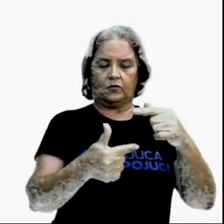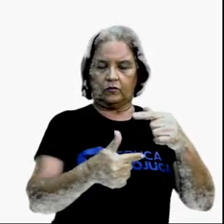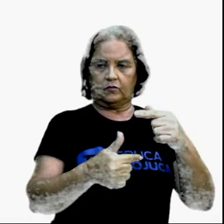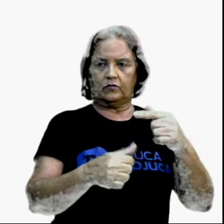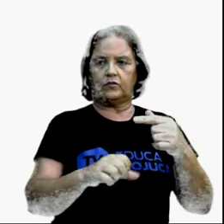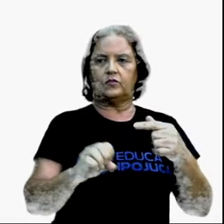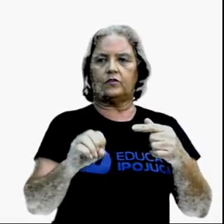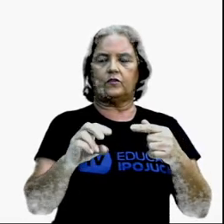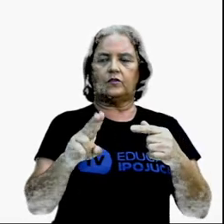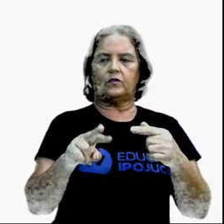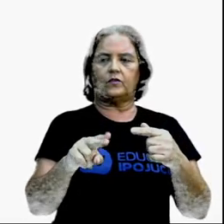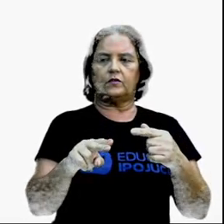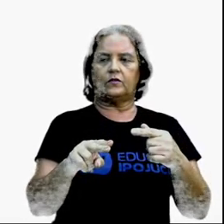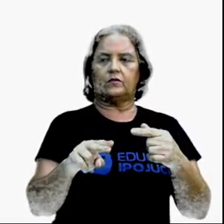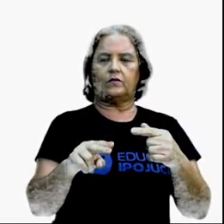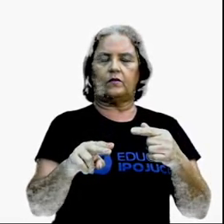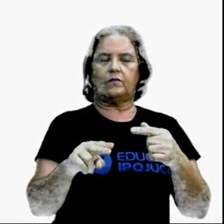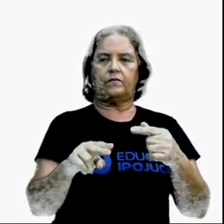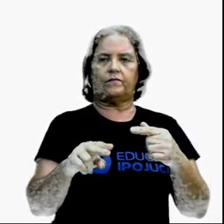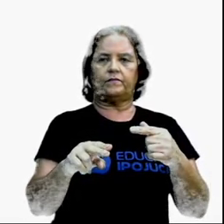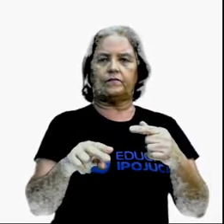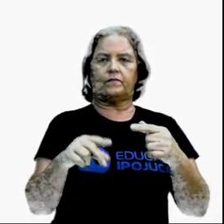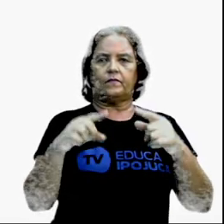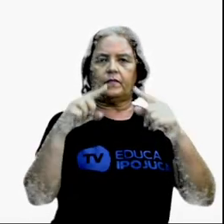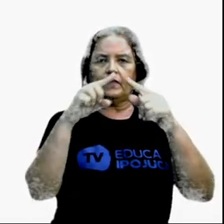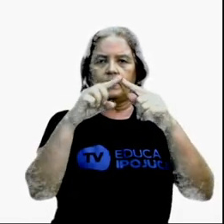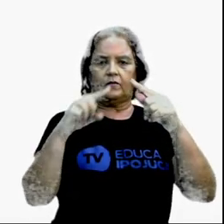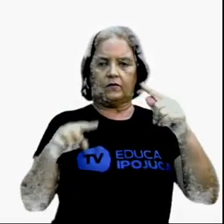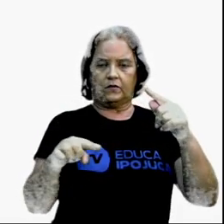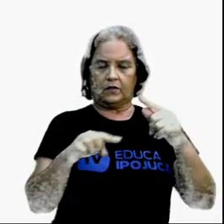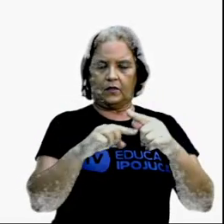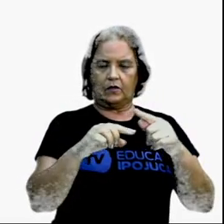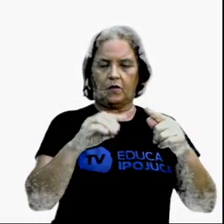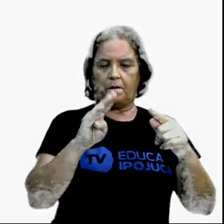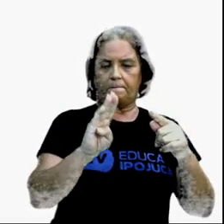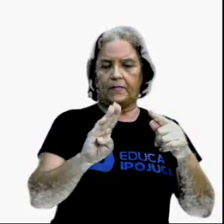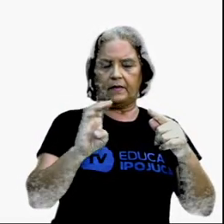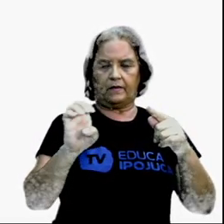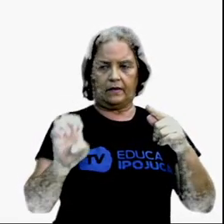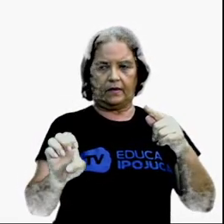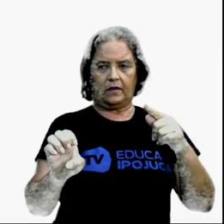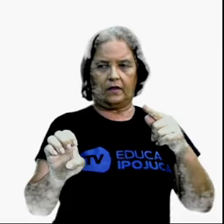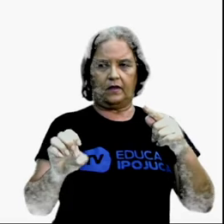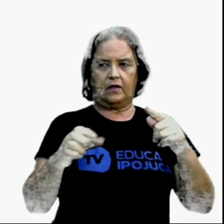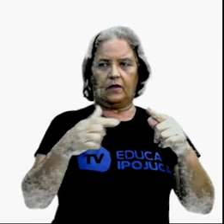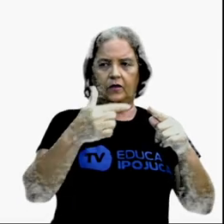como... Note que o lado do triângulo BE é